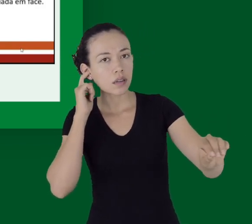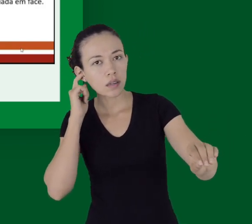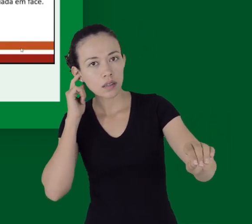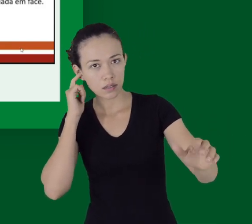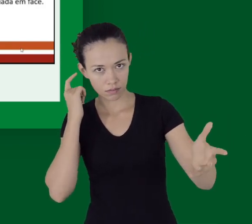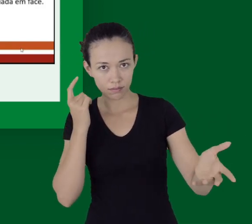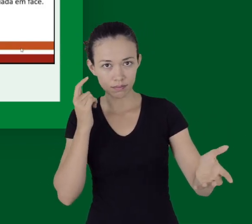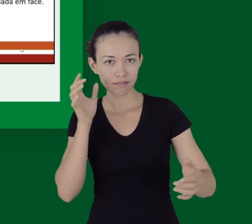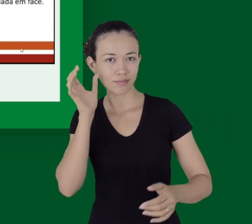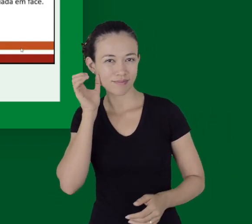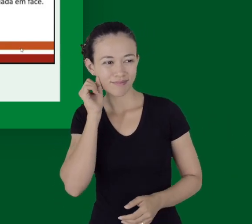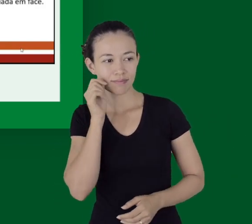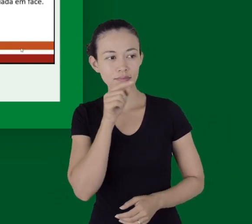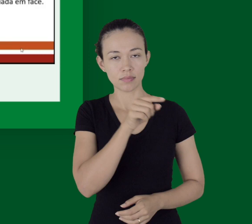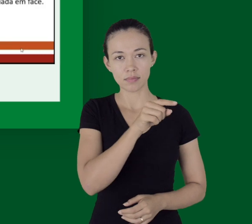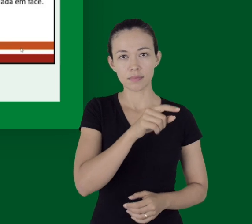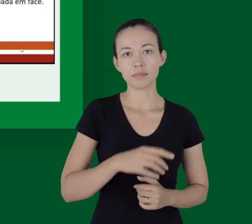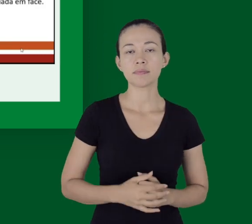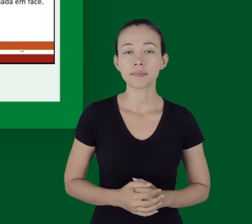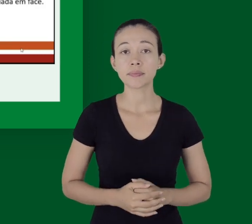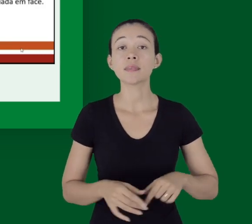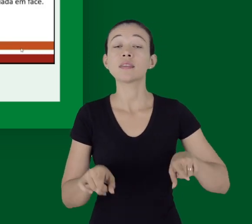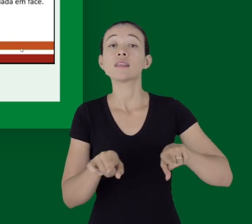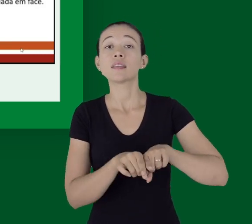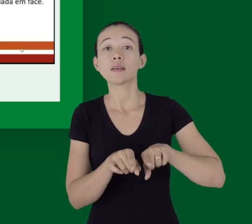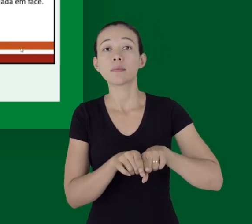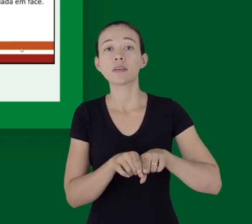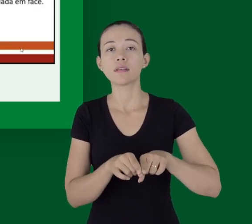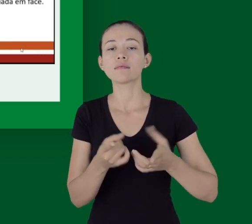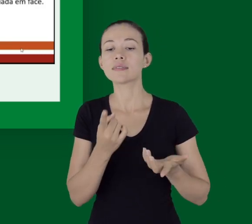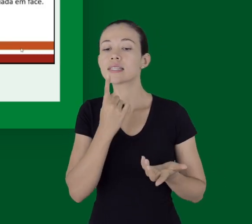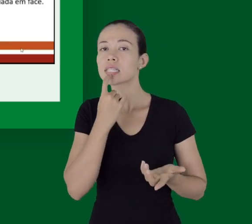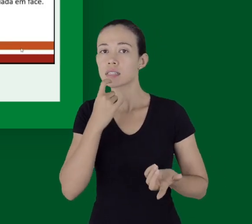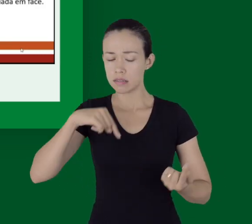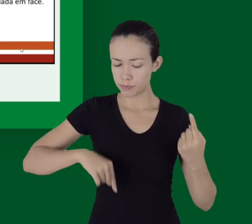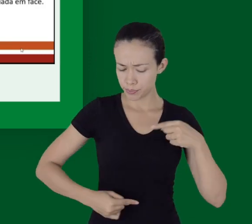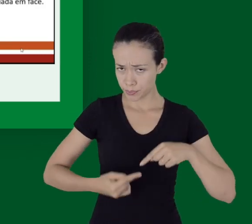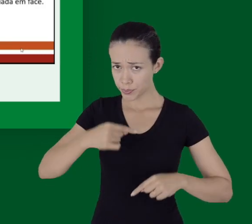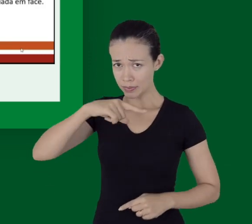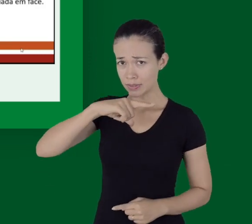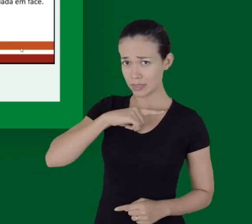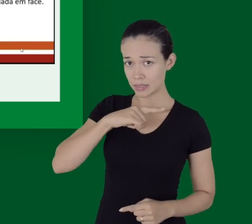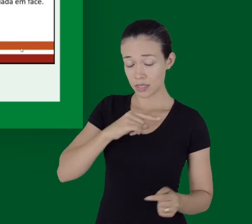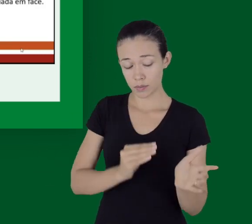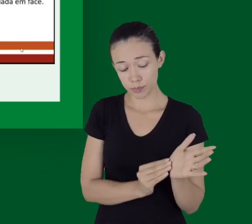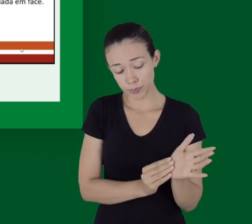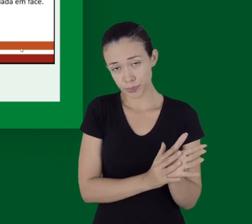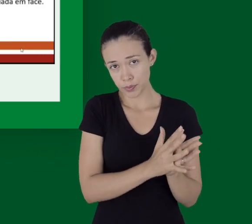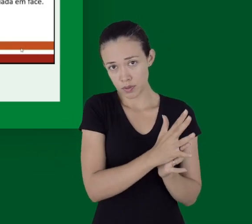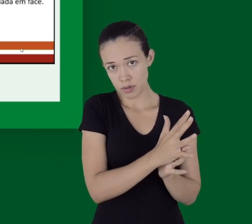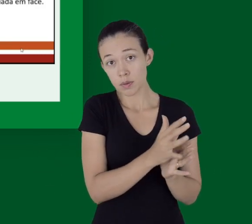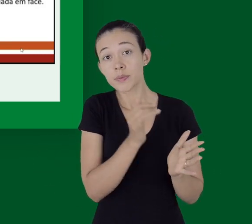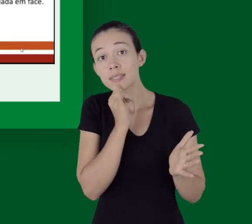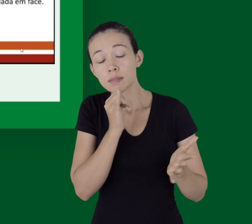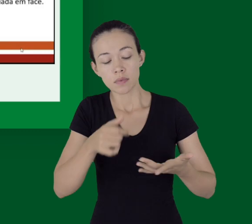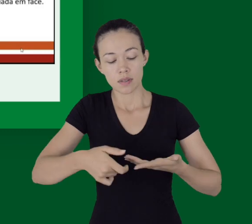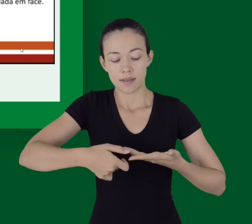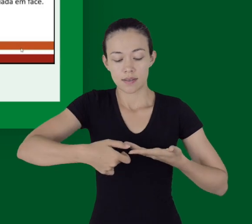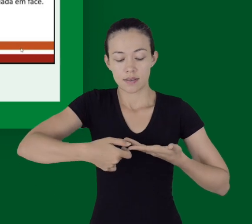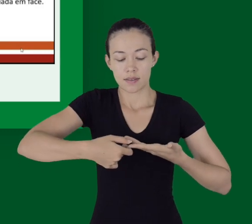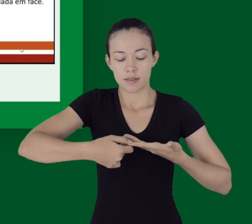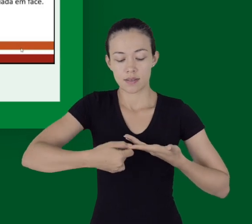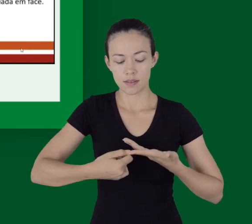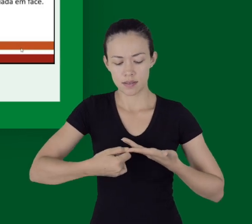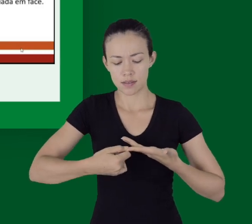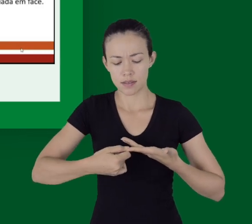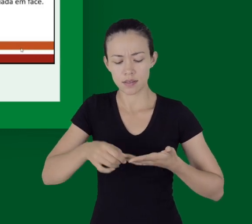quanto perfusão, que seria apertar o dedo do paciente, né, para ver perfusão periférica,